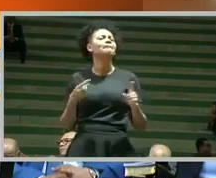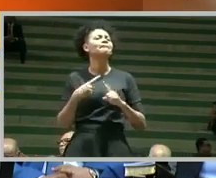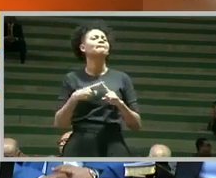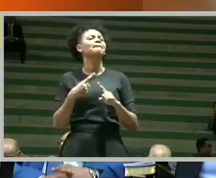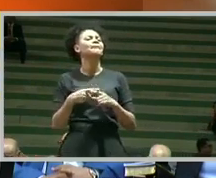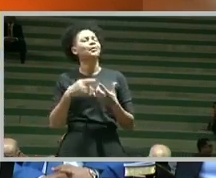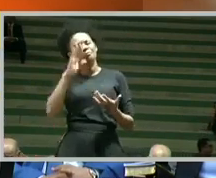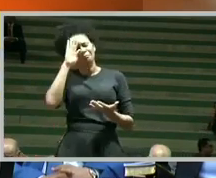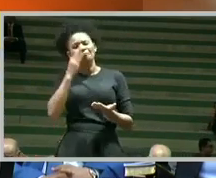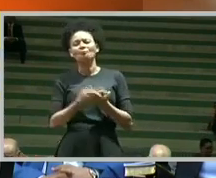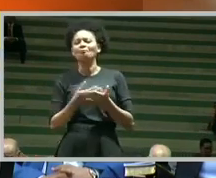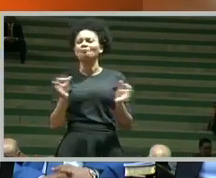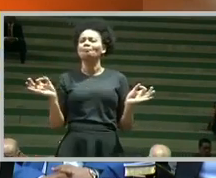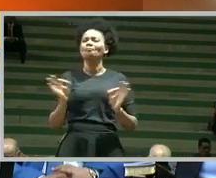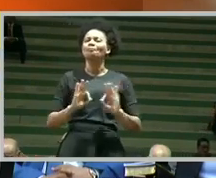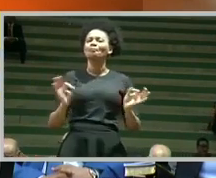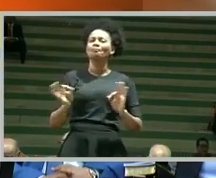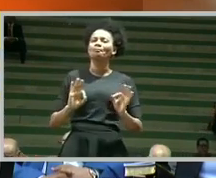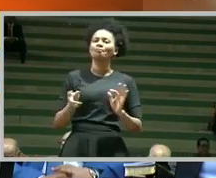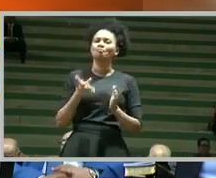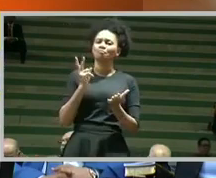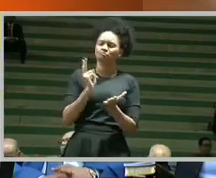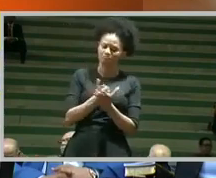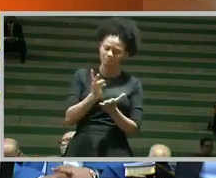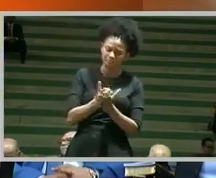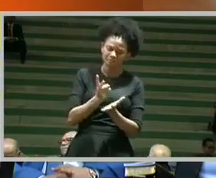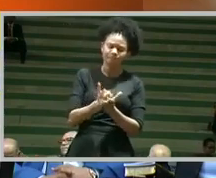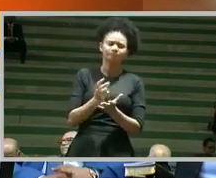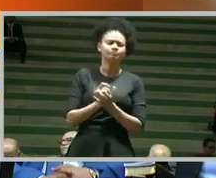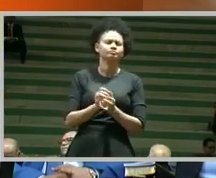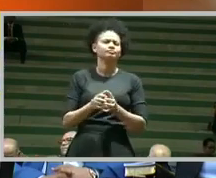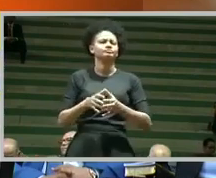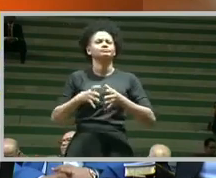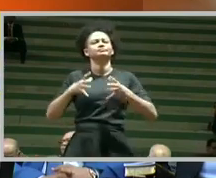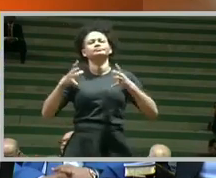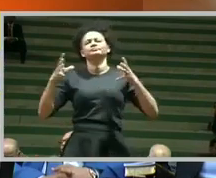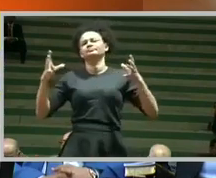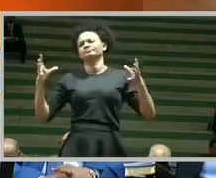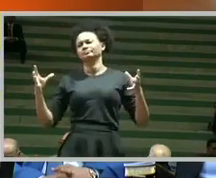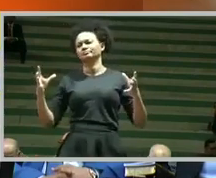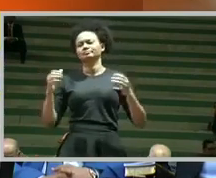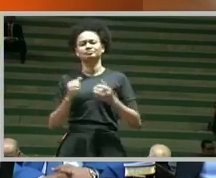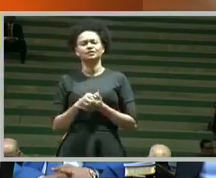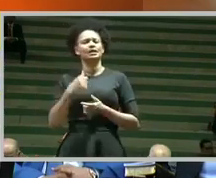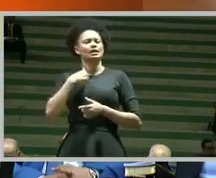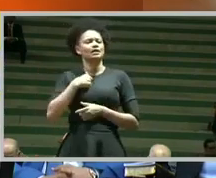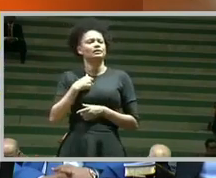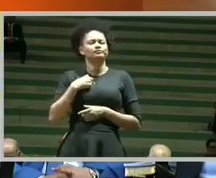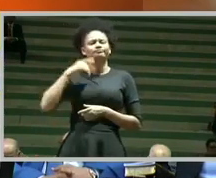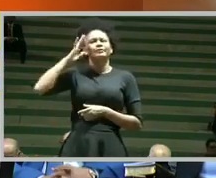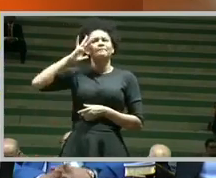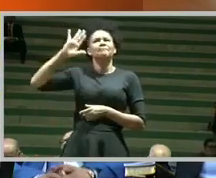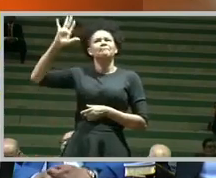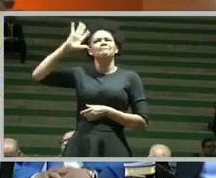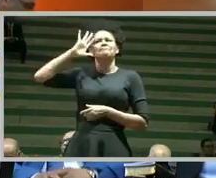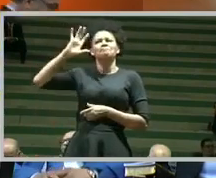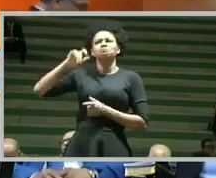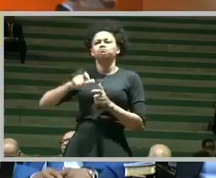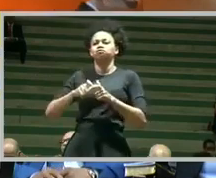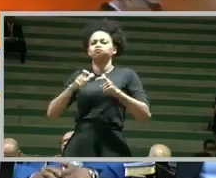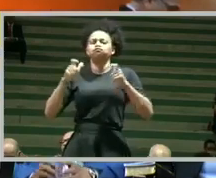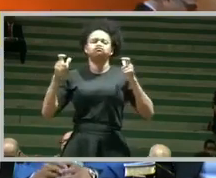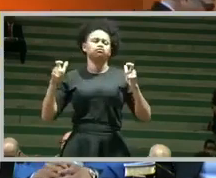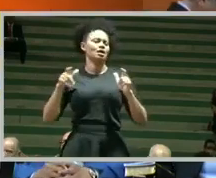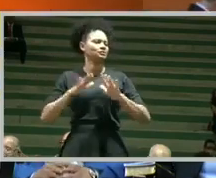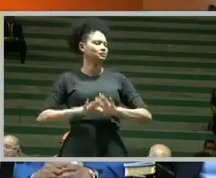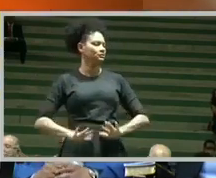ficaram sem acreditar? É porque foi grande demais. Eu não imaginava que ia ser um negócio tão grande assim,